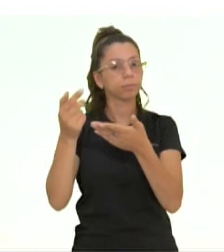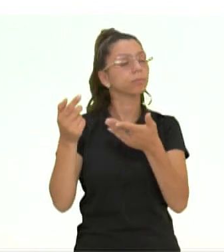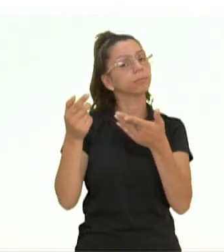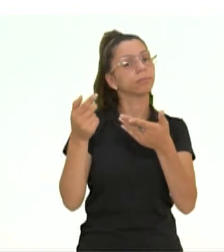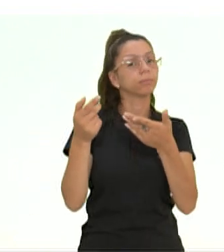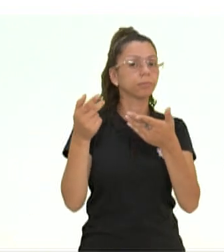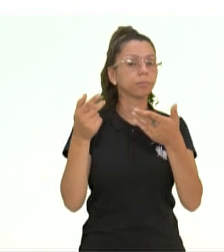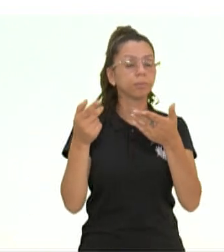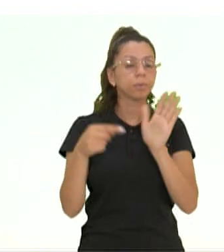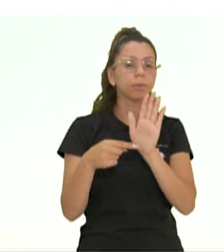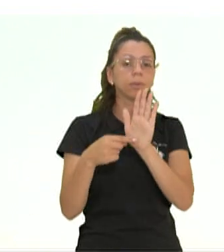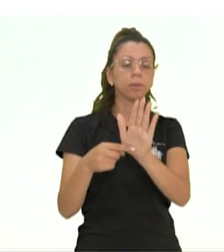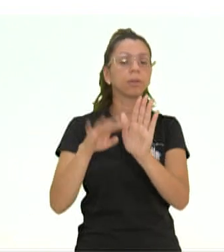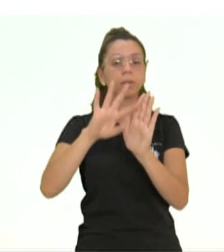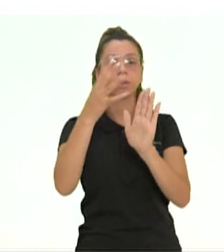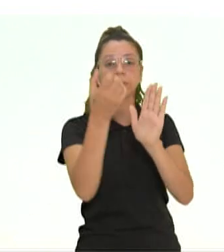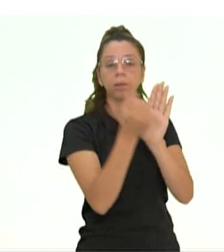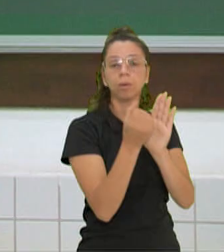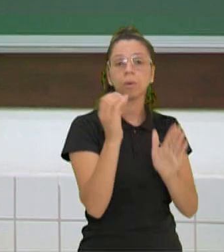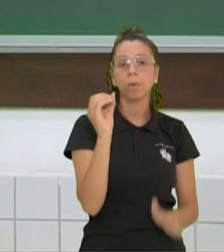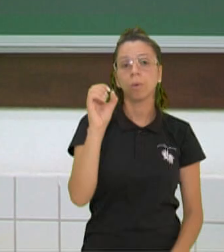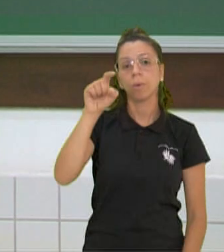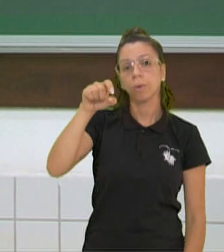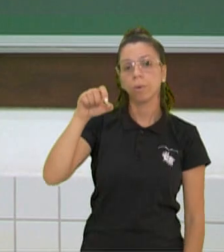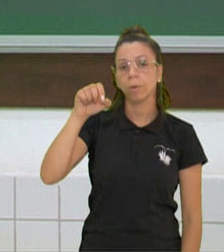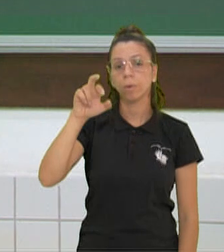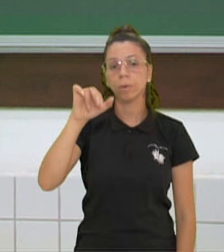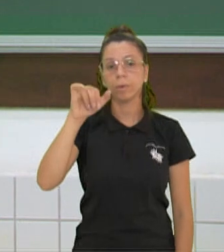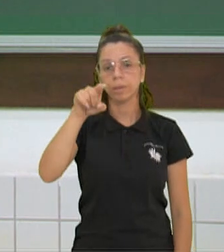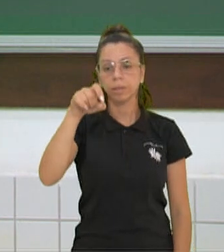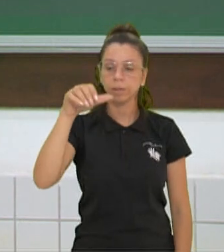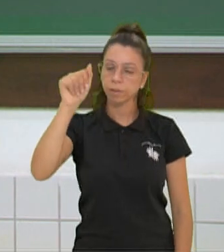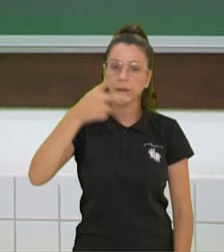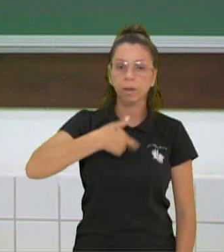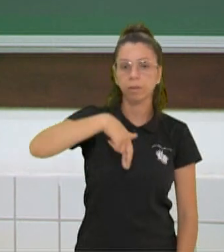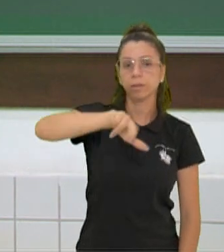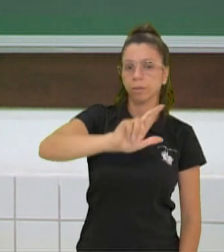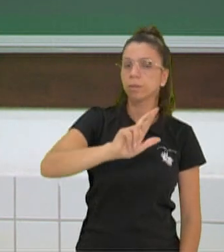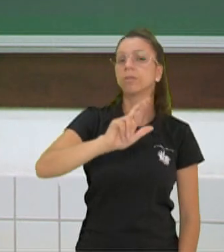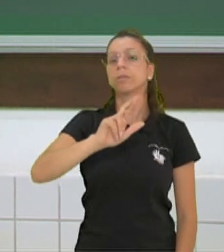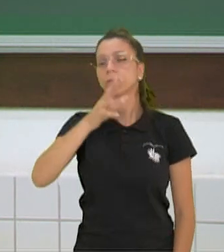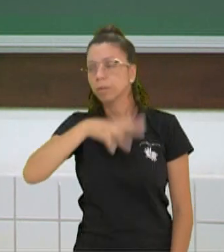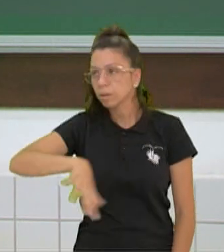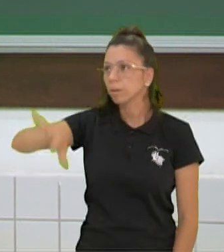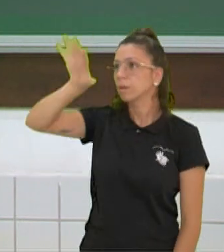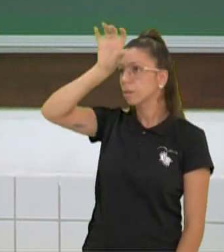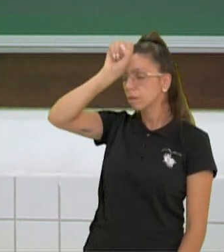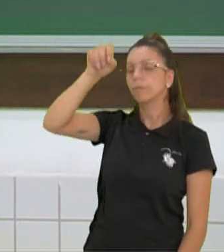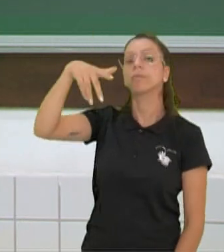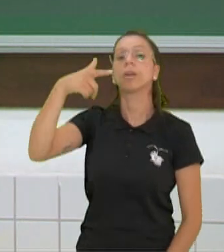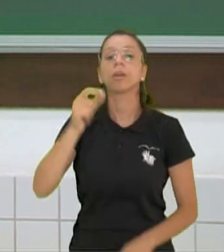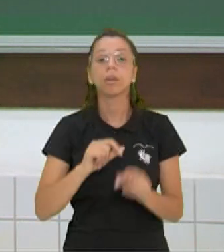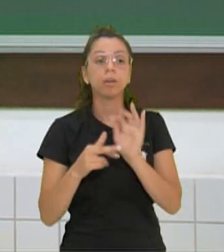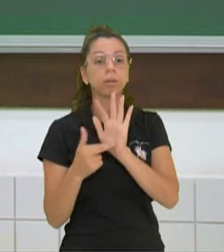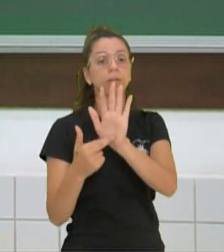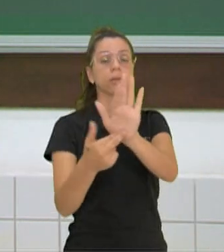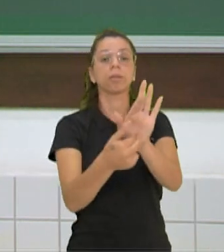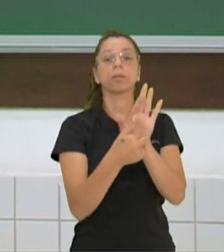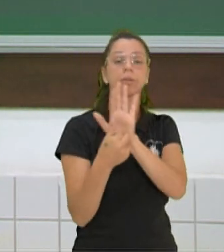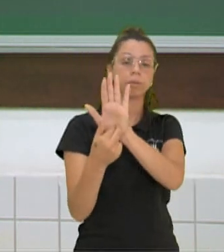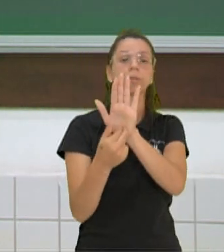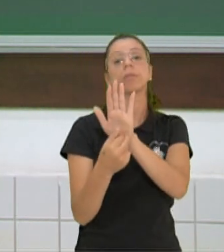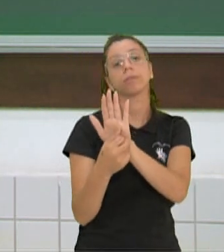sincretismo. Então, símbolos dos orixás, né, símbolos religiosos da cultura afro-brasileira, ele vai representar nas